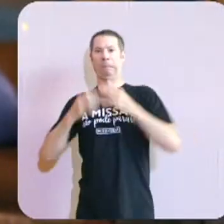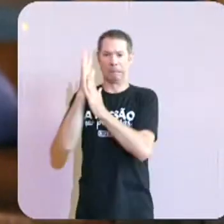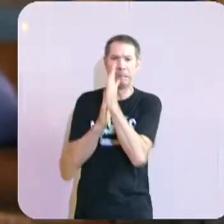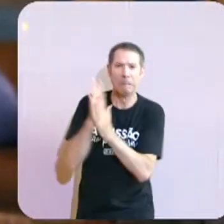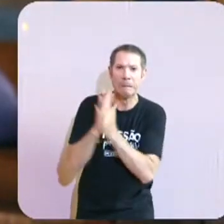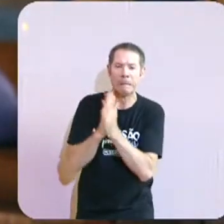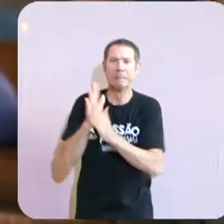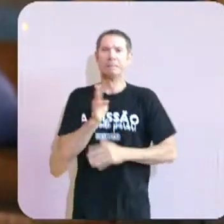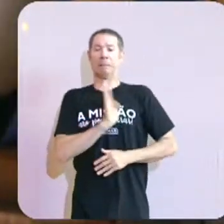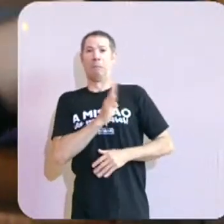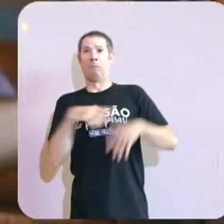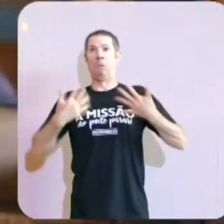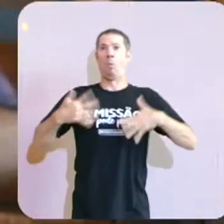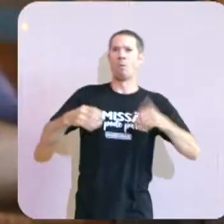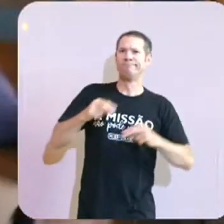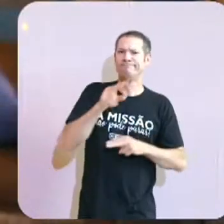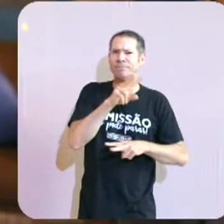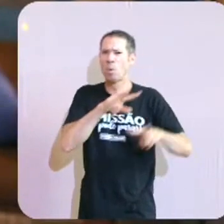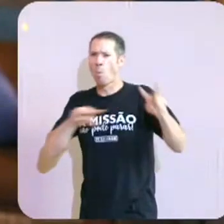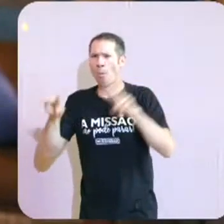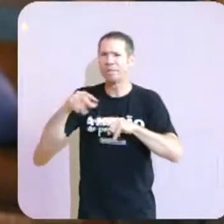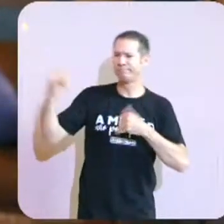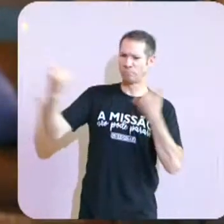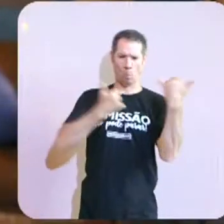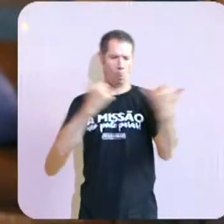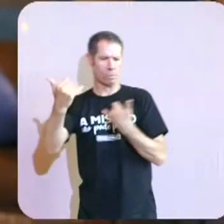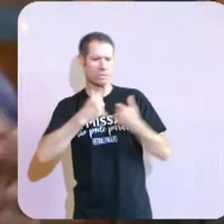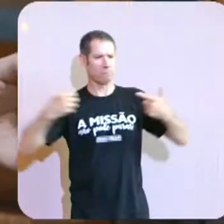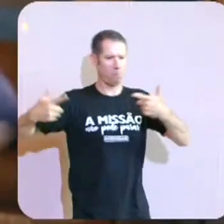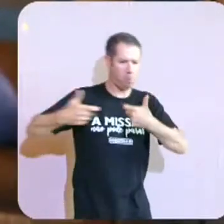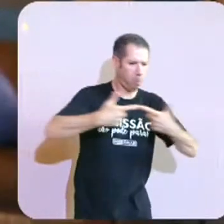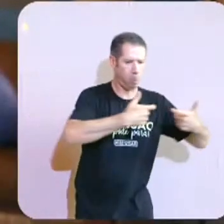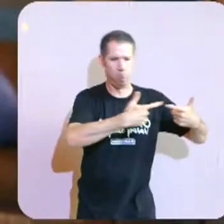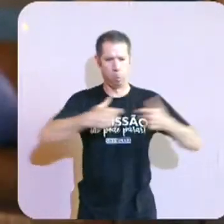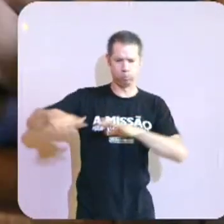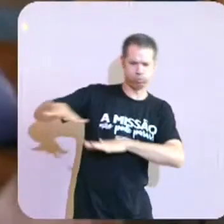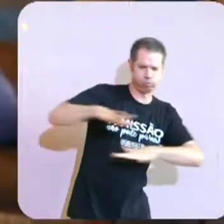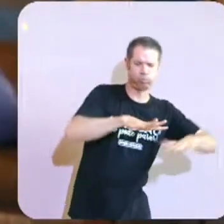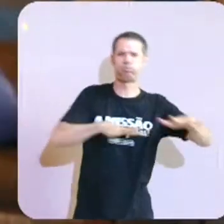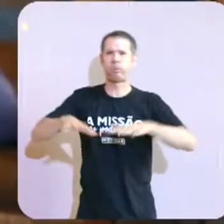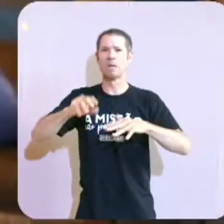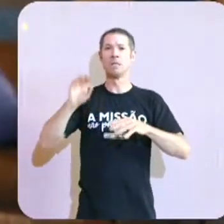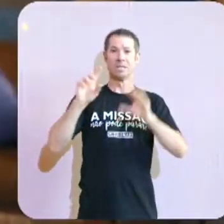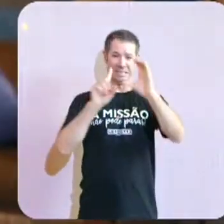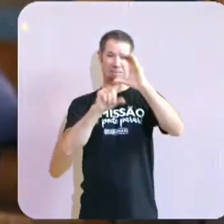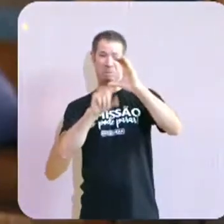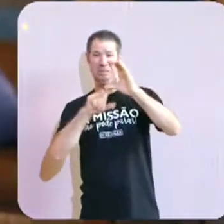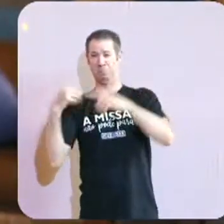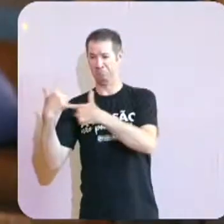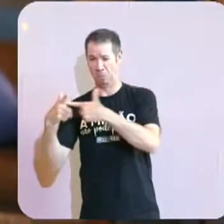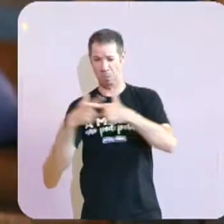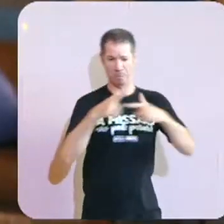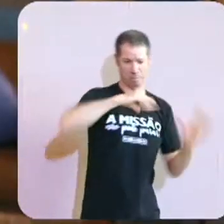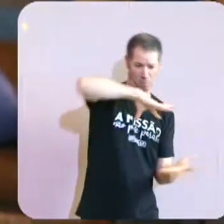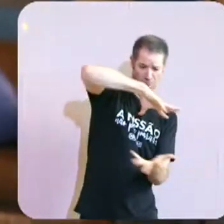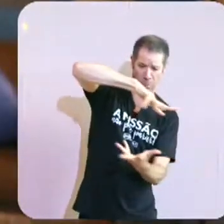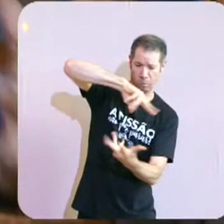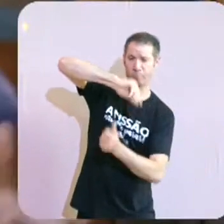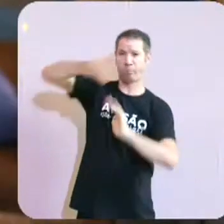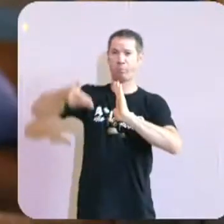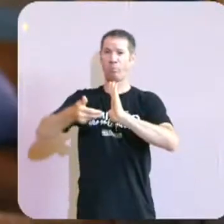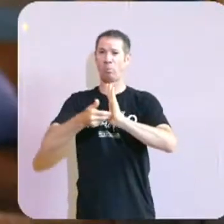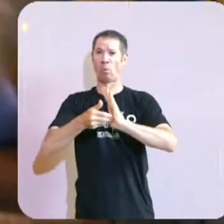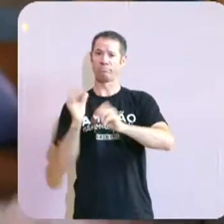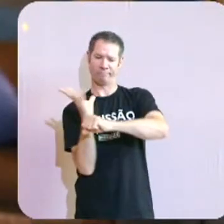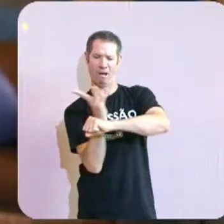nossos corações, e a gente olha para as notícias, vê guerras, catástrofes, a gente vê situações caóticas no mundo inteiro, e com